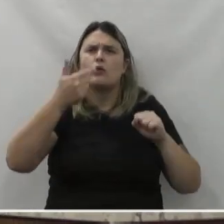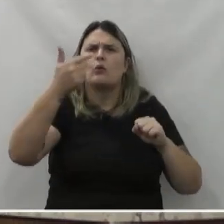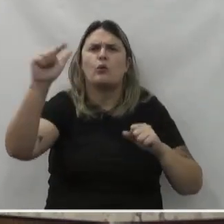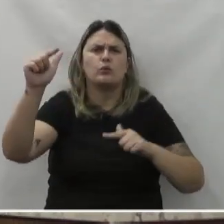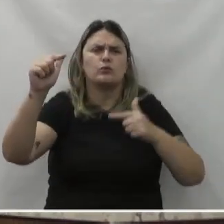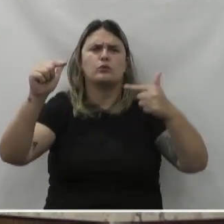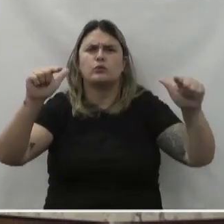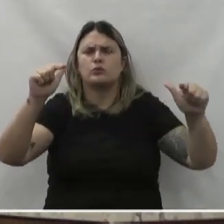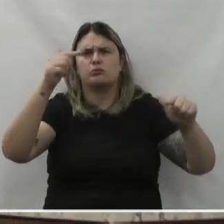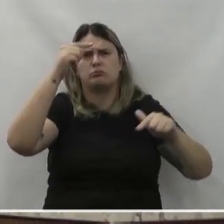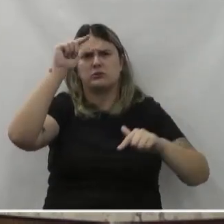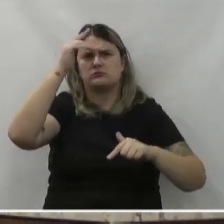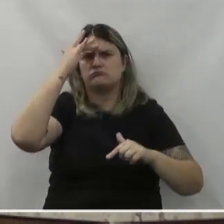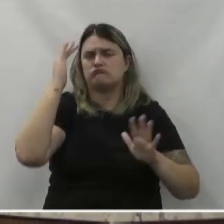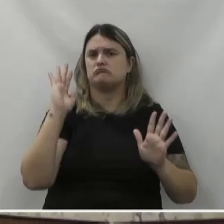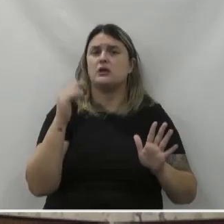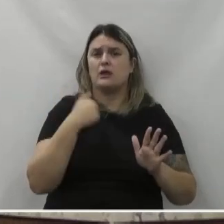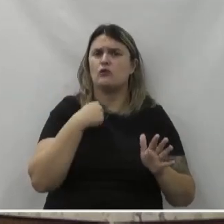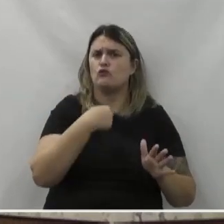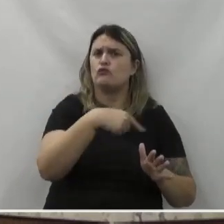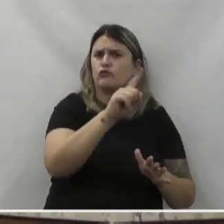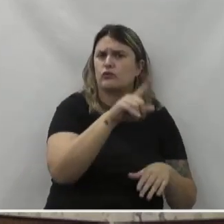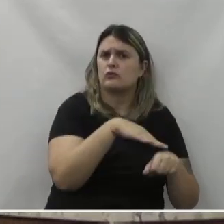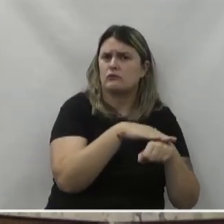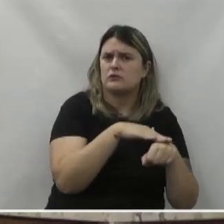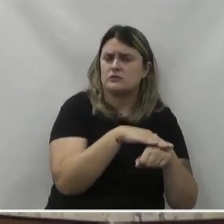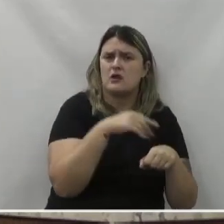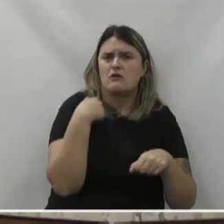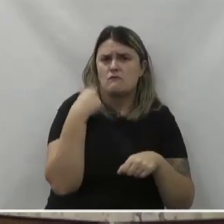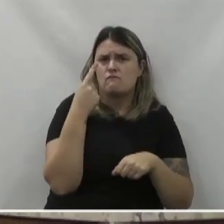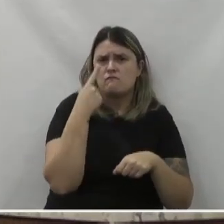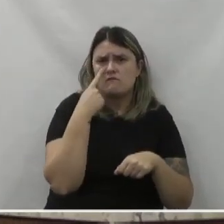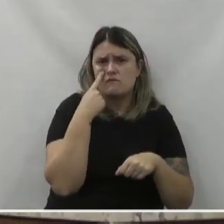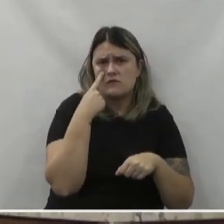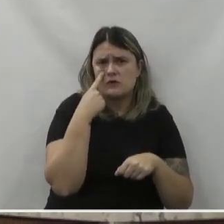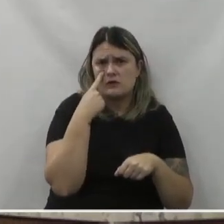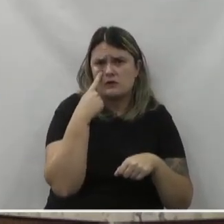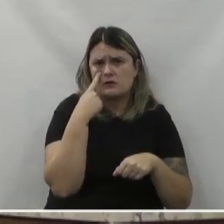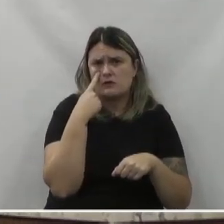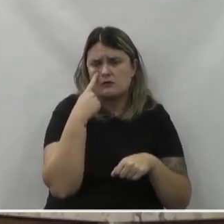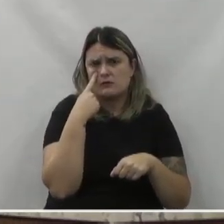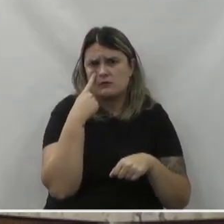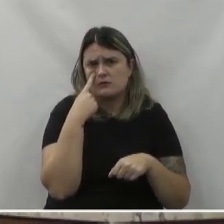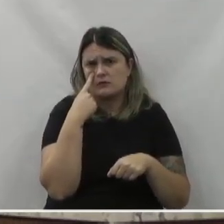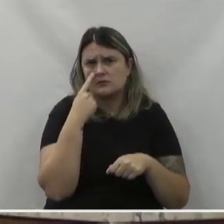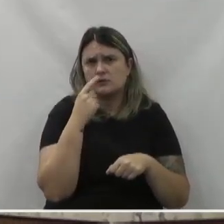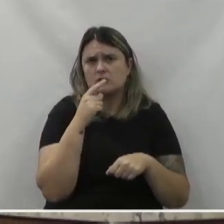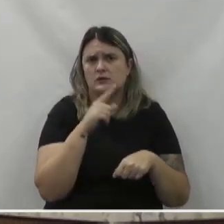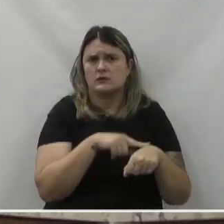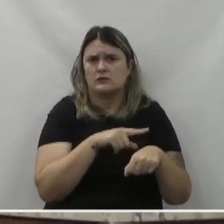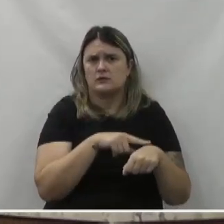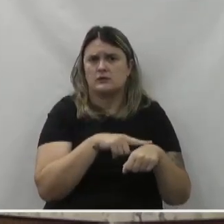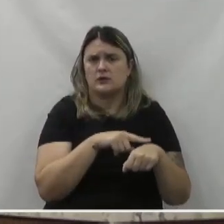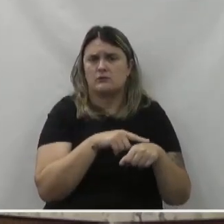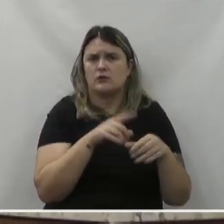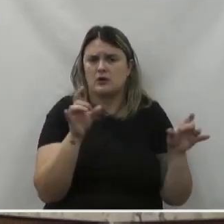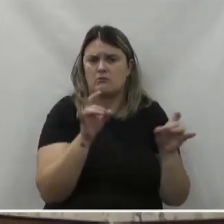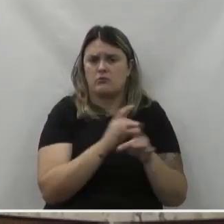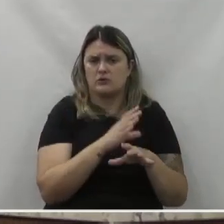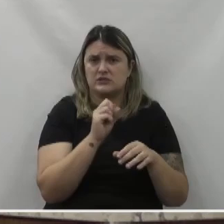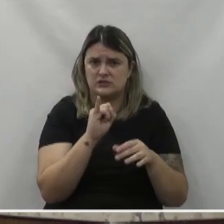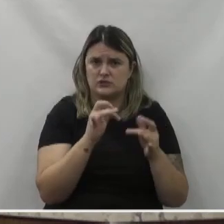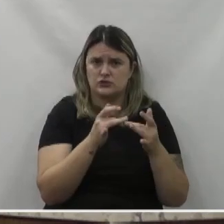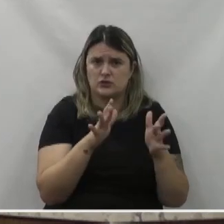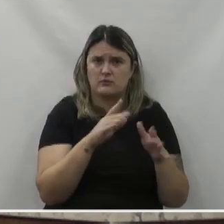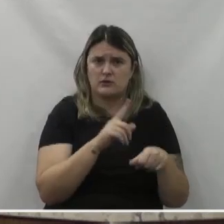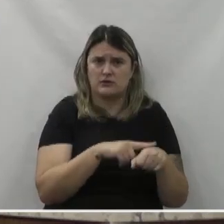partes. Eu procurei as outras partes. Eu vi que, às vezes, tem... só um momento, se eu finalizar e sobrar tempo, eu